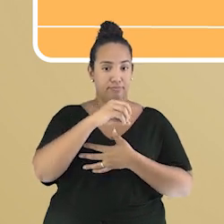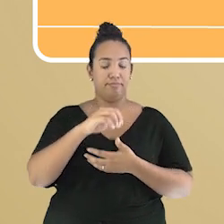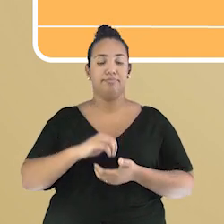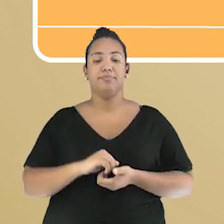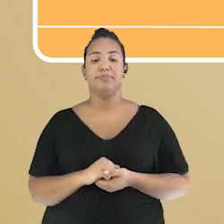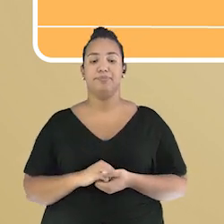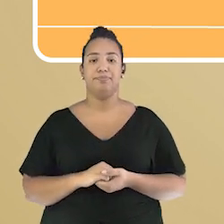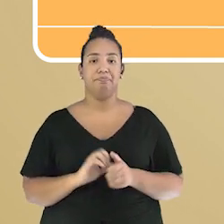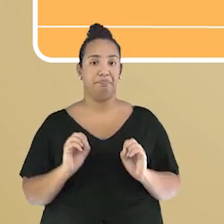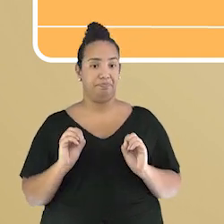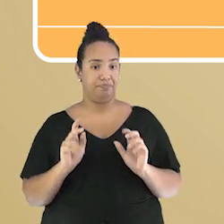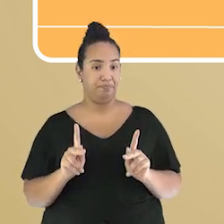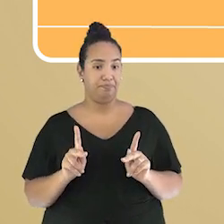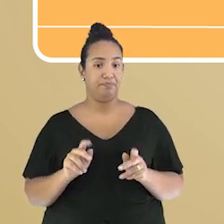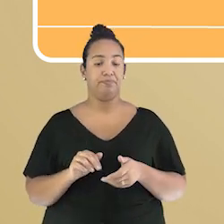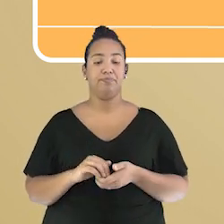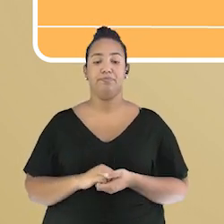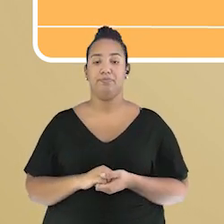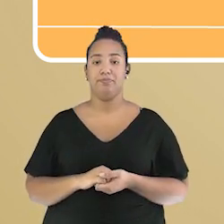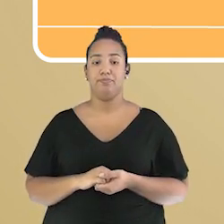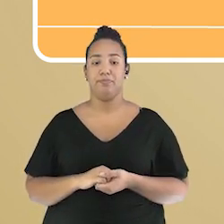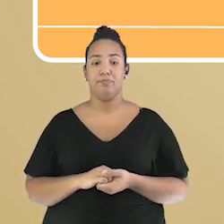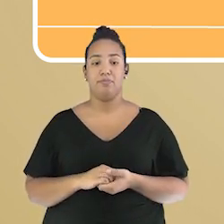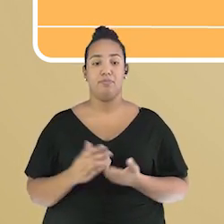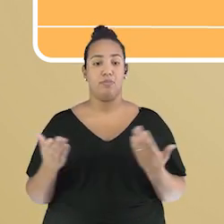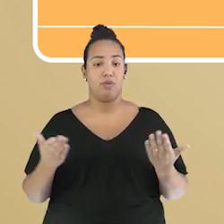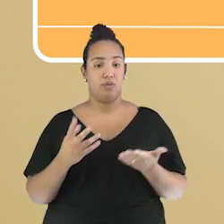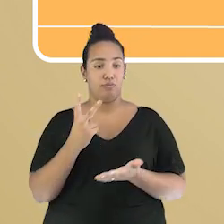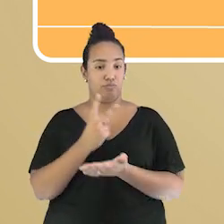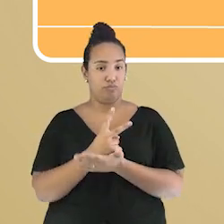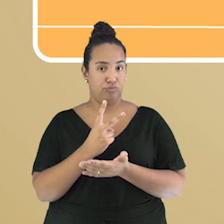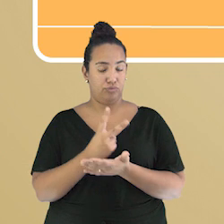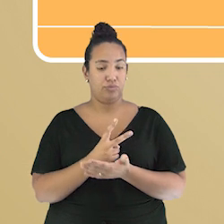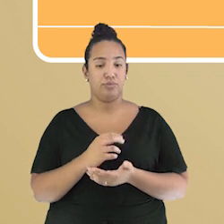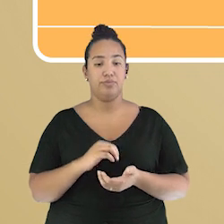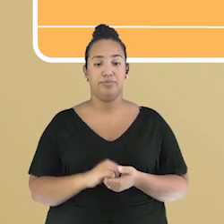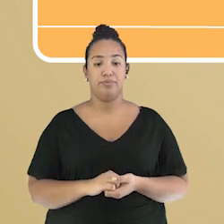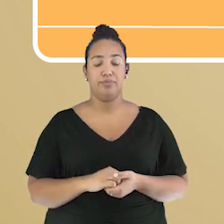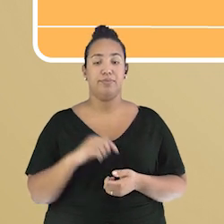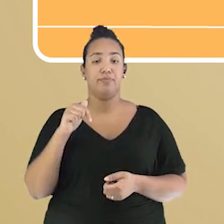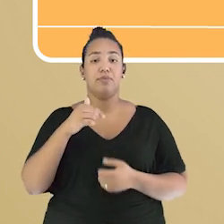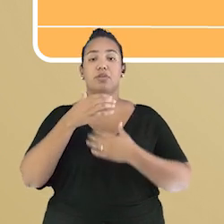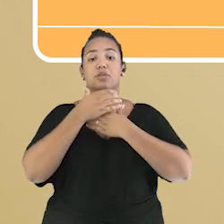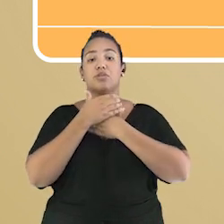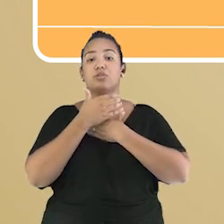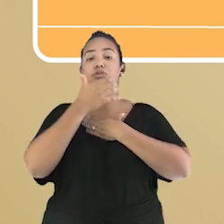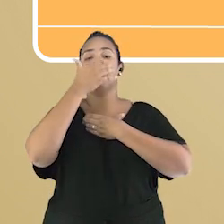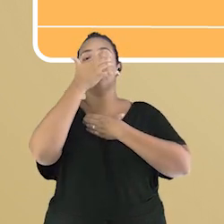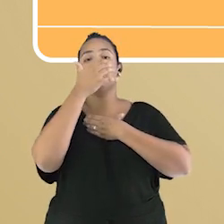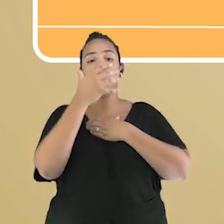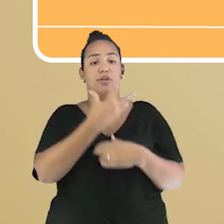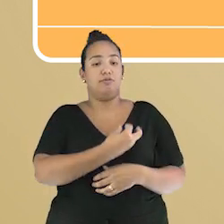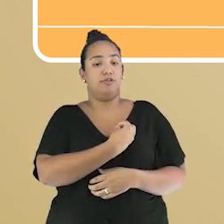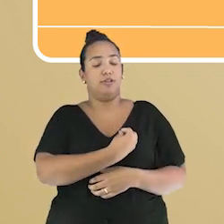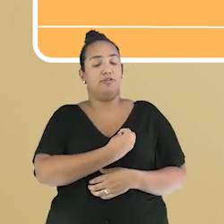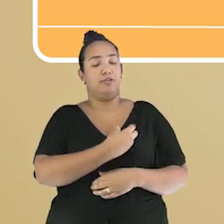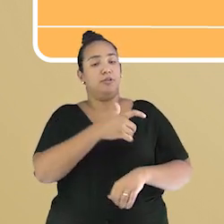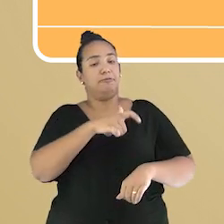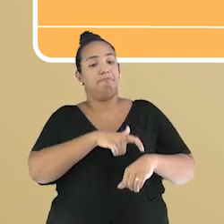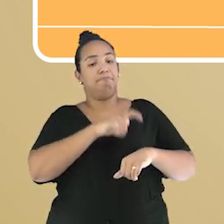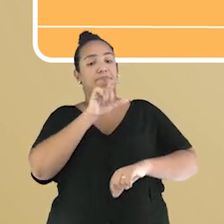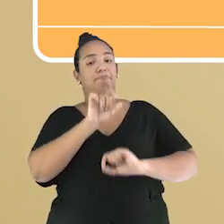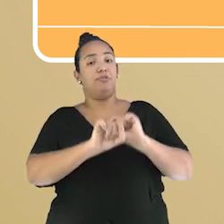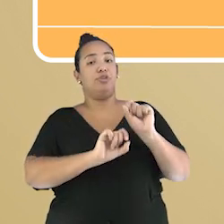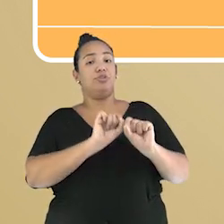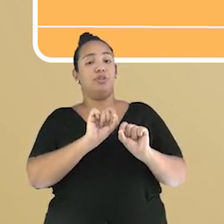das folhas, ok? Vamos então continuar. Essa girafa, em algum momento de sua vida,